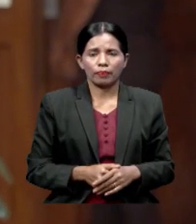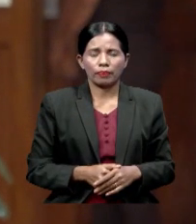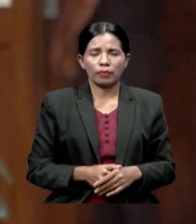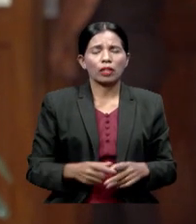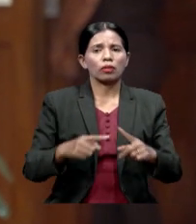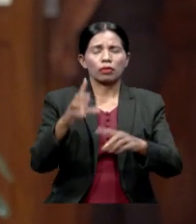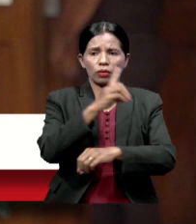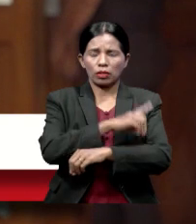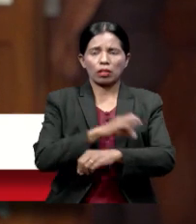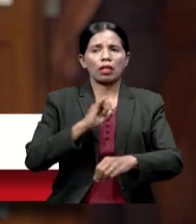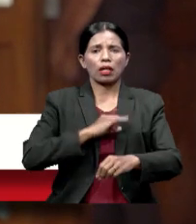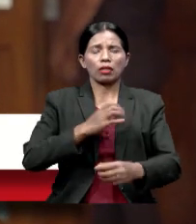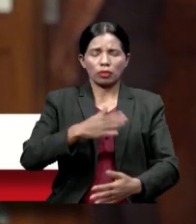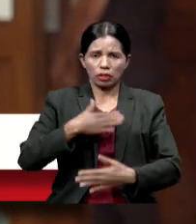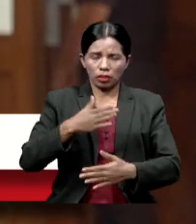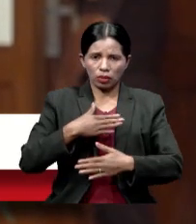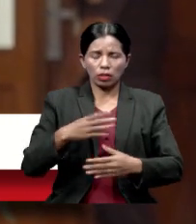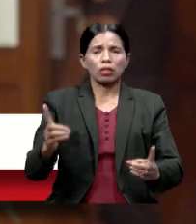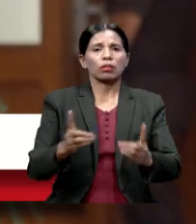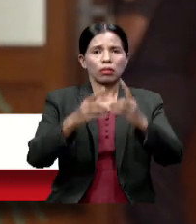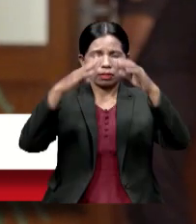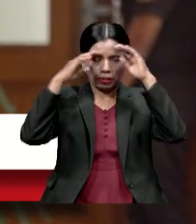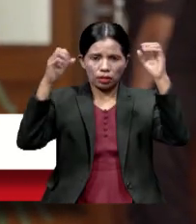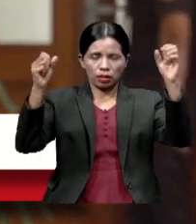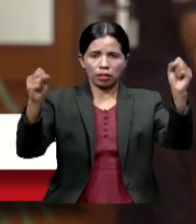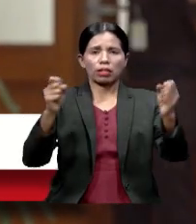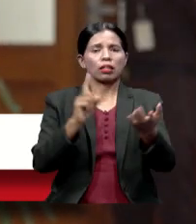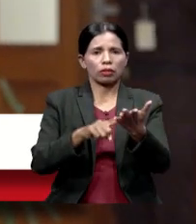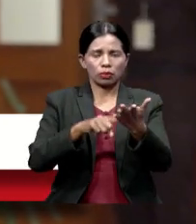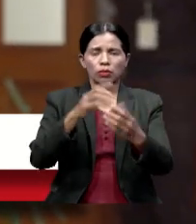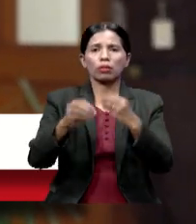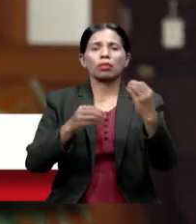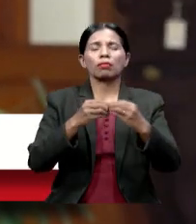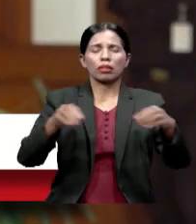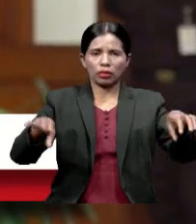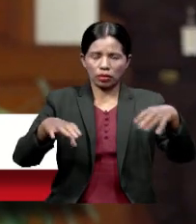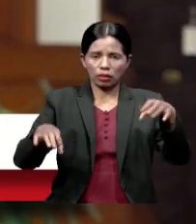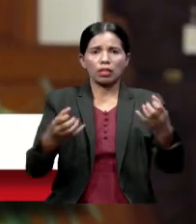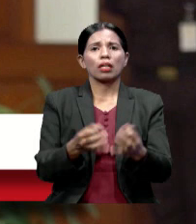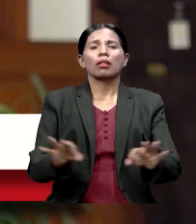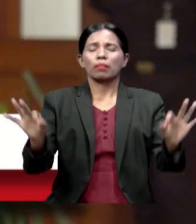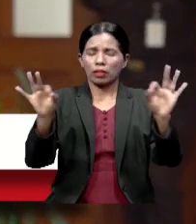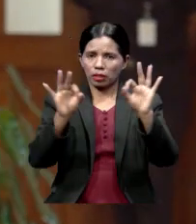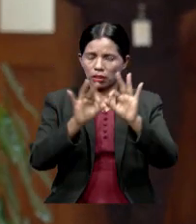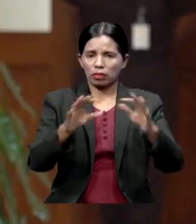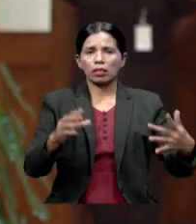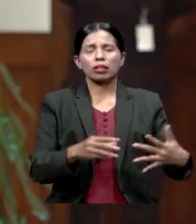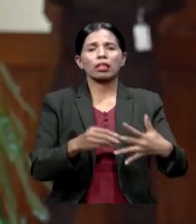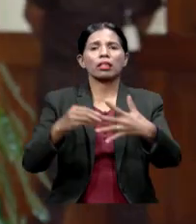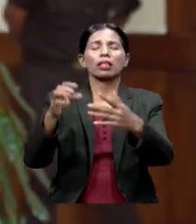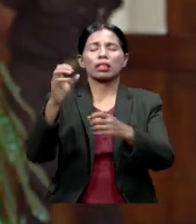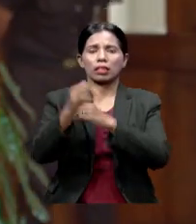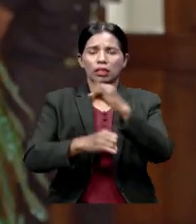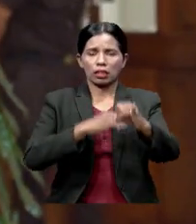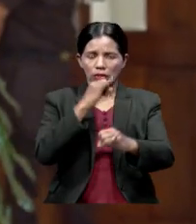Ohin ha honrado Tebes ha sorumalo ho presidente república discuti con aba serviço nebe prioridade organização